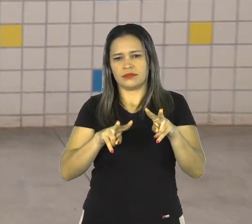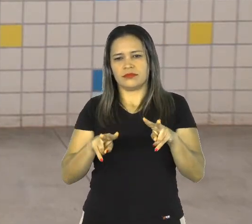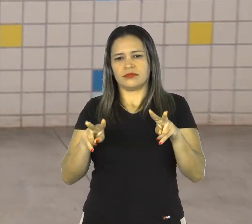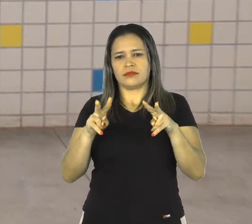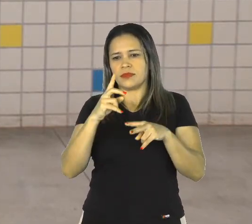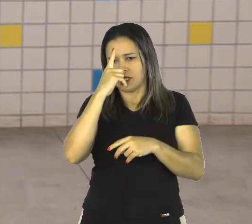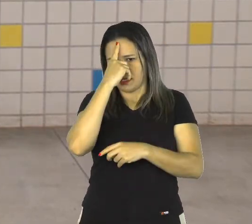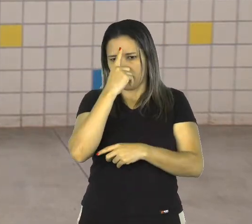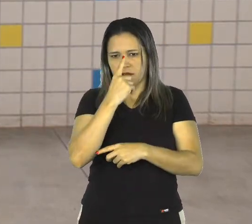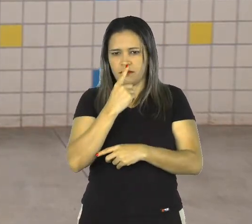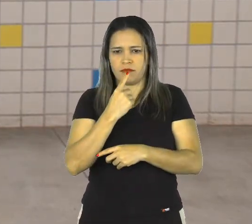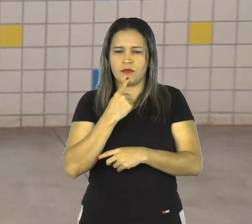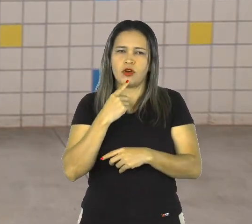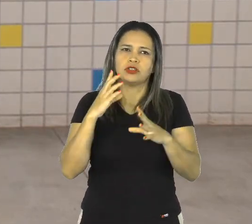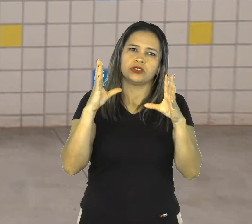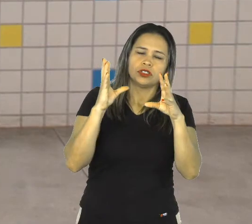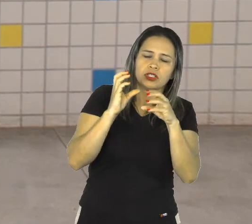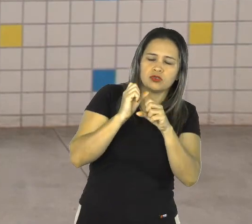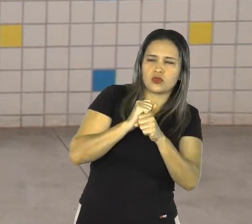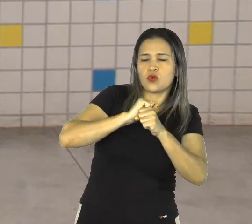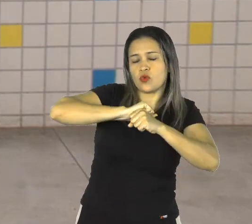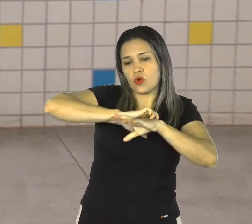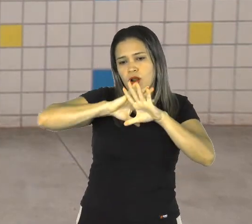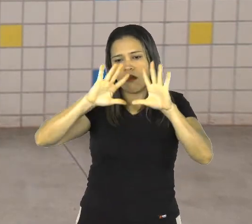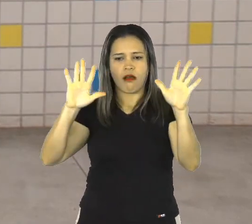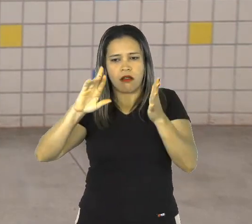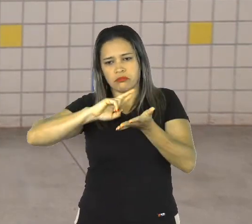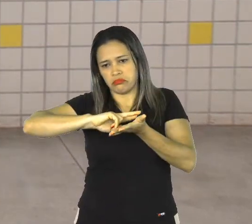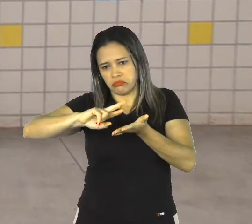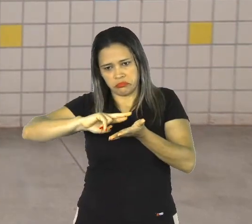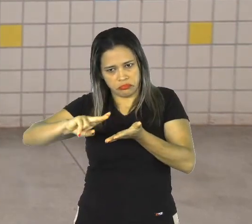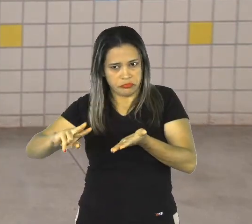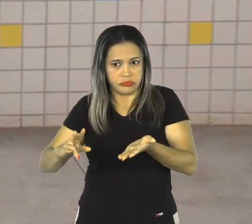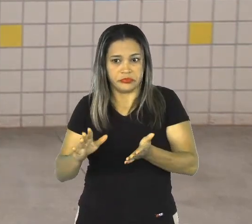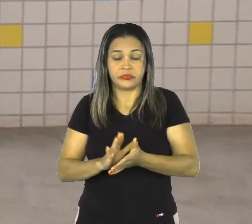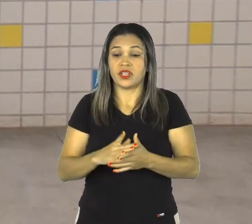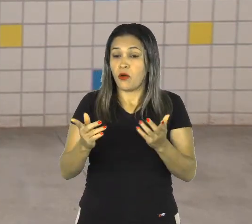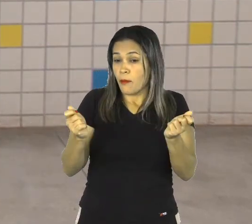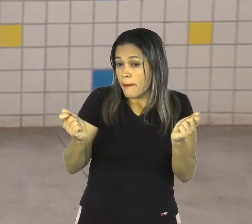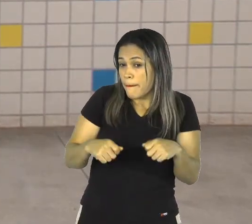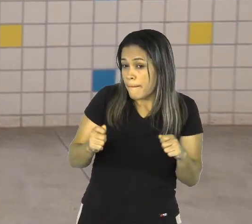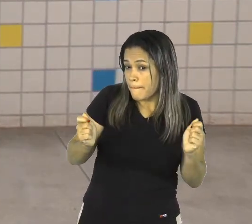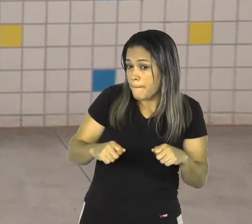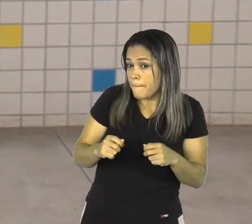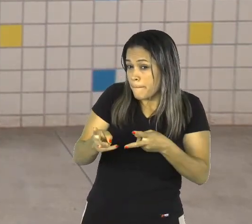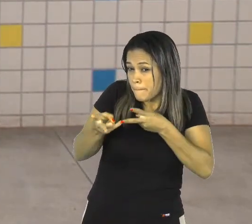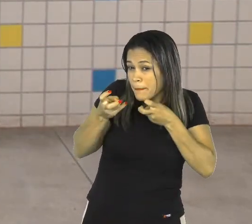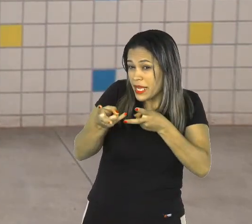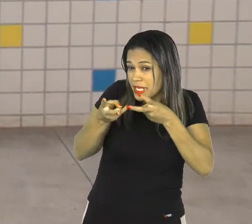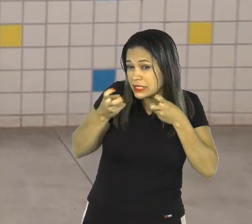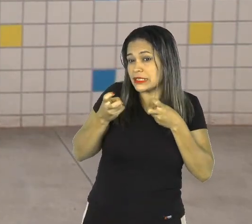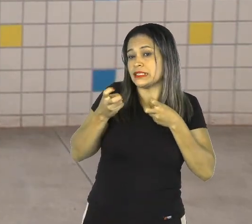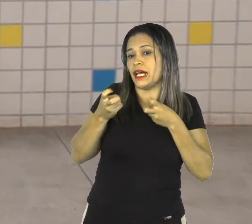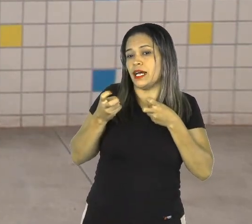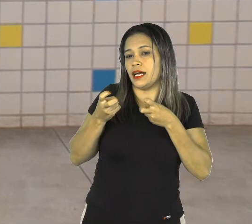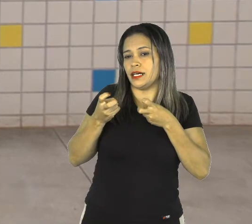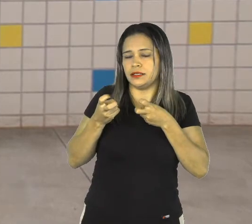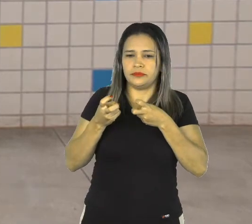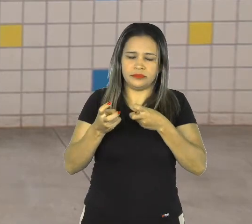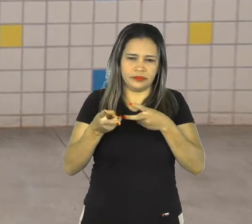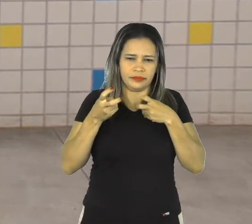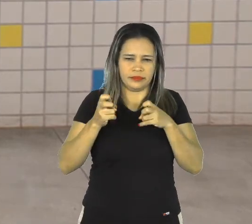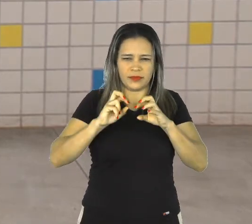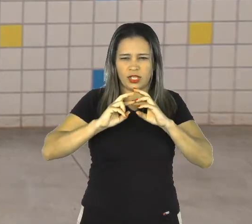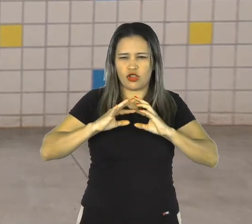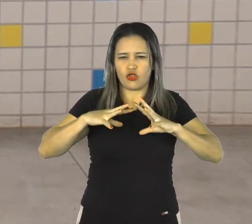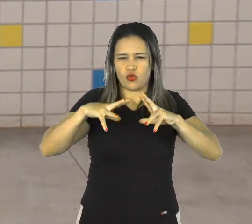a imagem, se ela está escura, se ela está clara e tudo mais. Então, percebem uma coisa? Vocês já perceberam em todos esses componentes